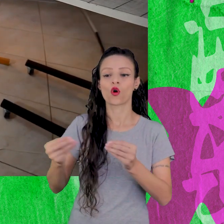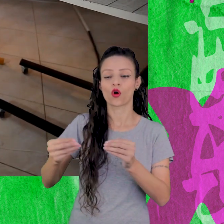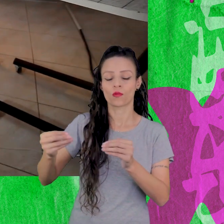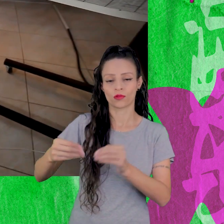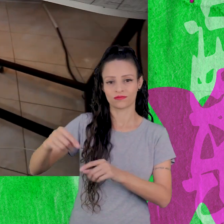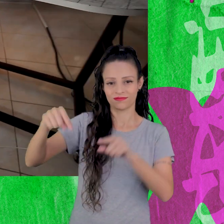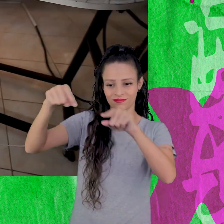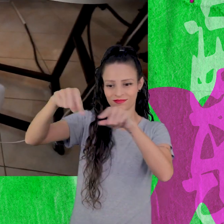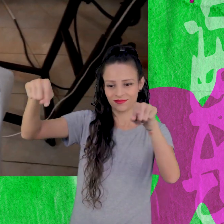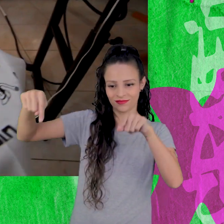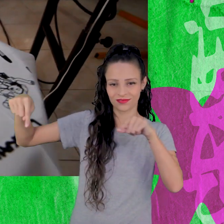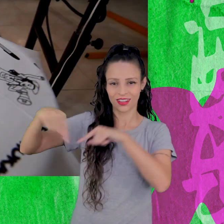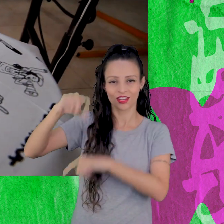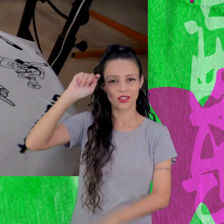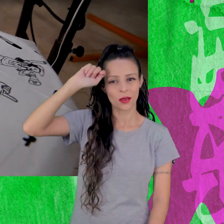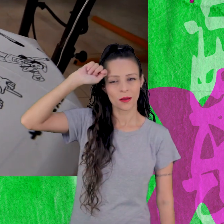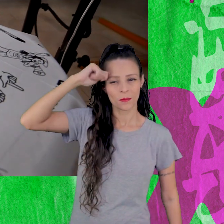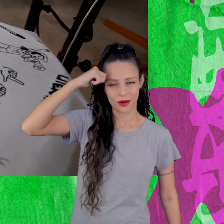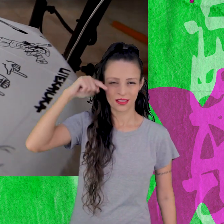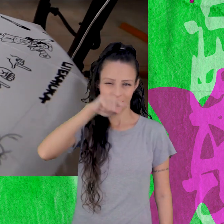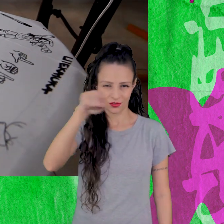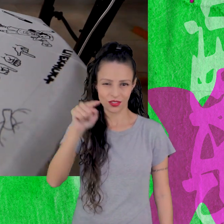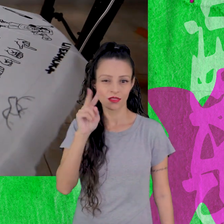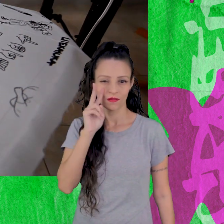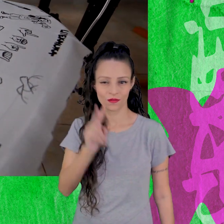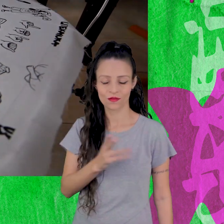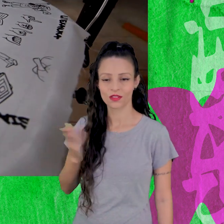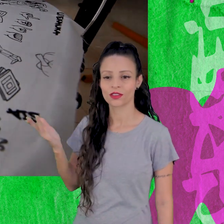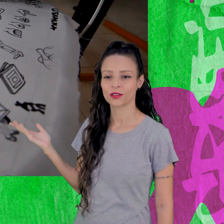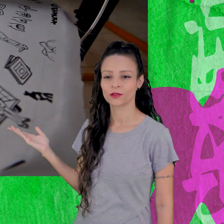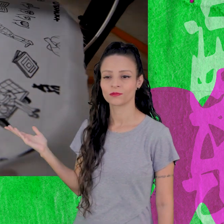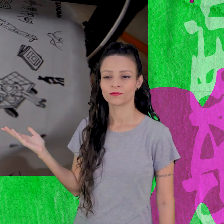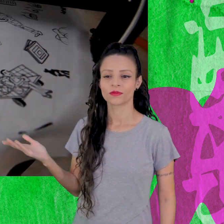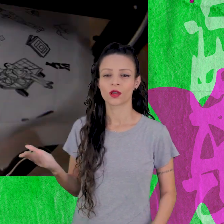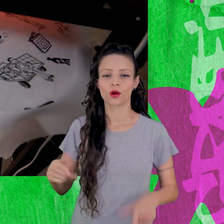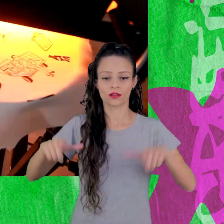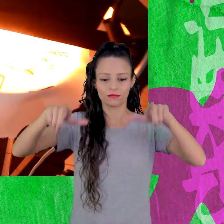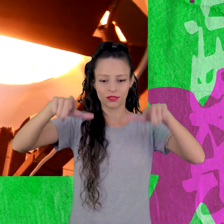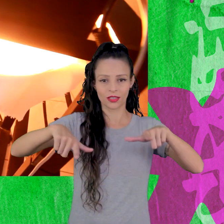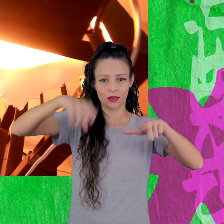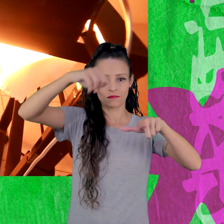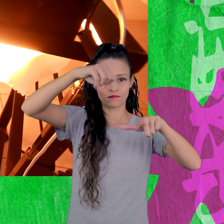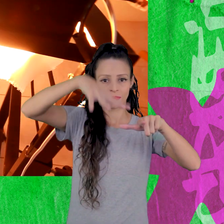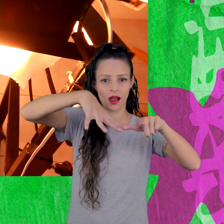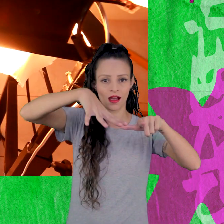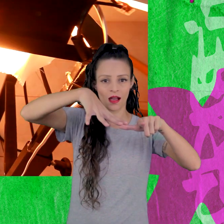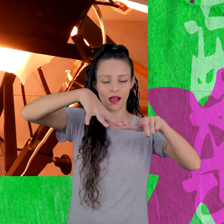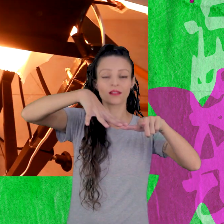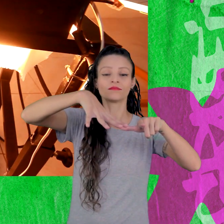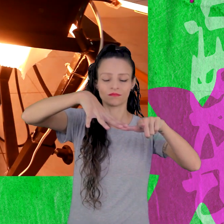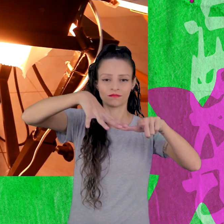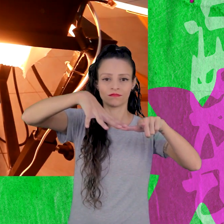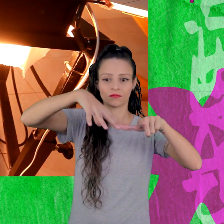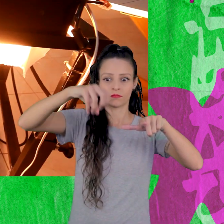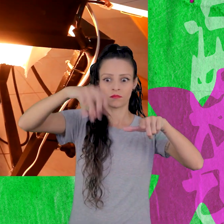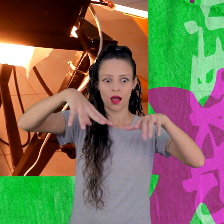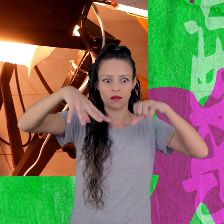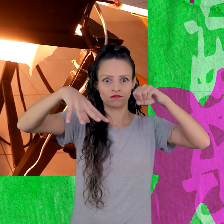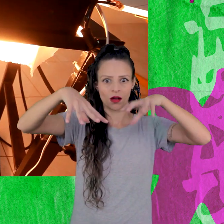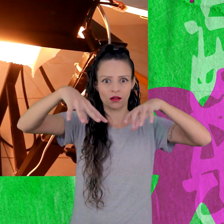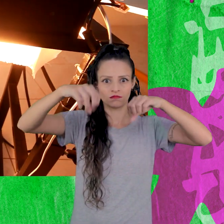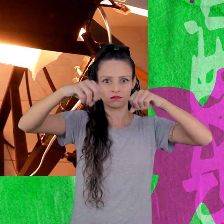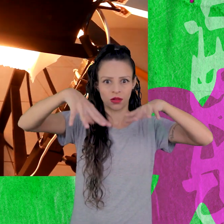naquela caixa preta que a gente já viu. Quando o berço chega ali, ele aciona algumas